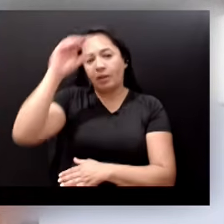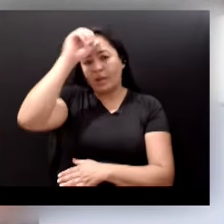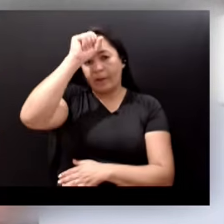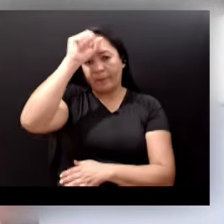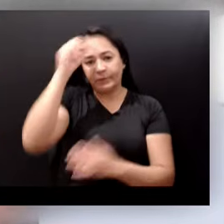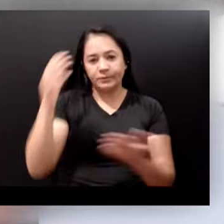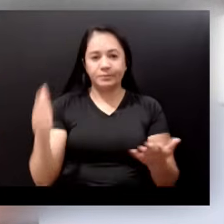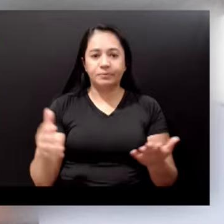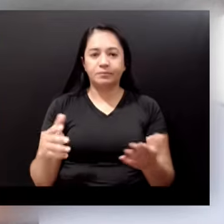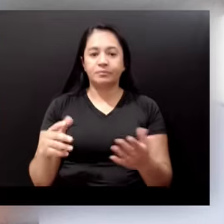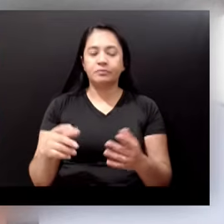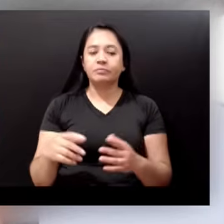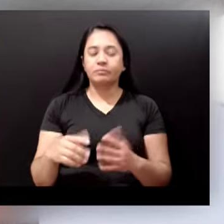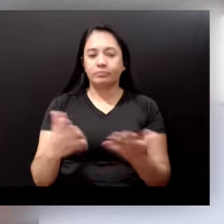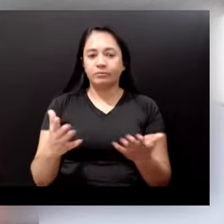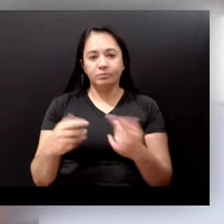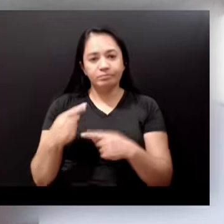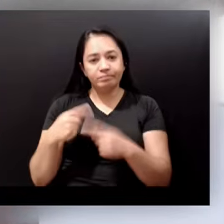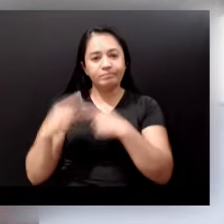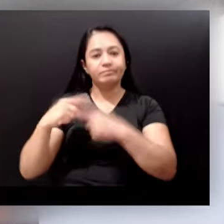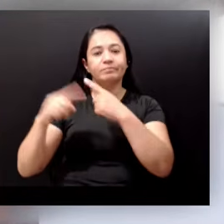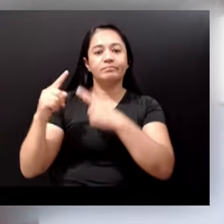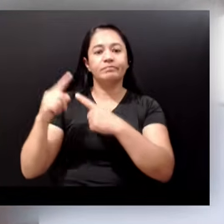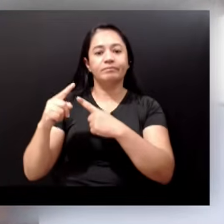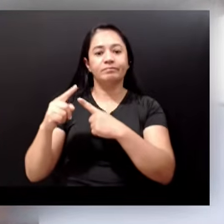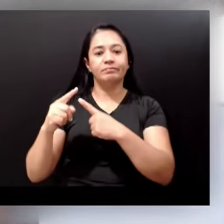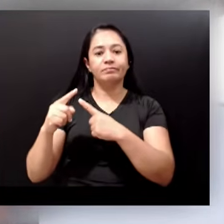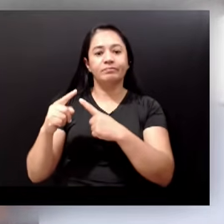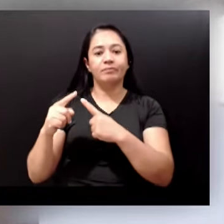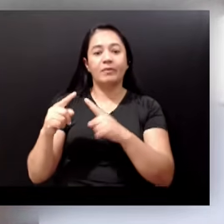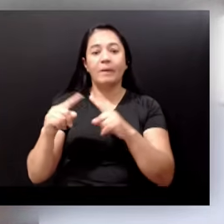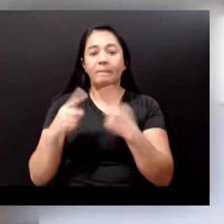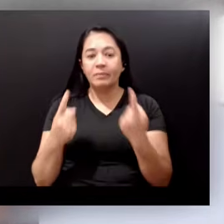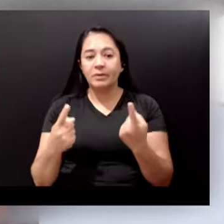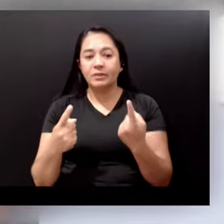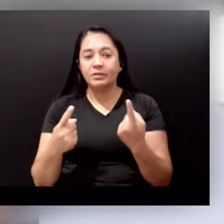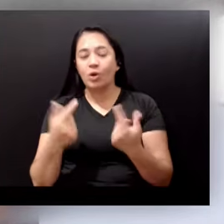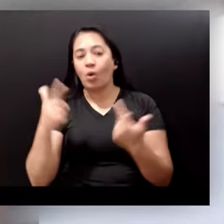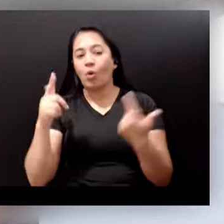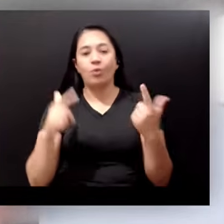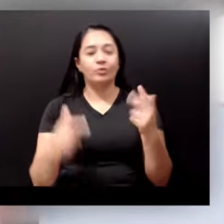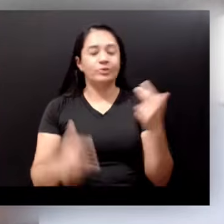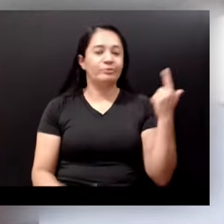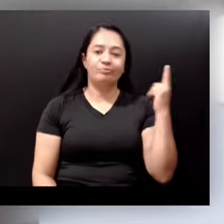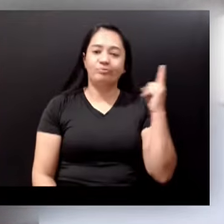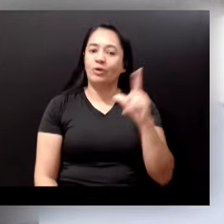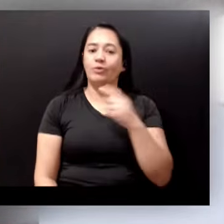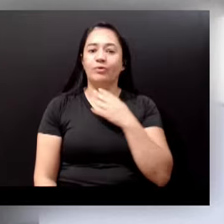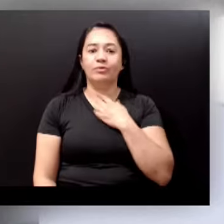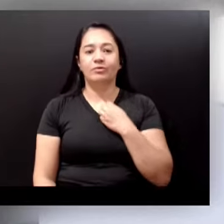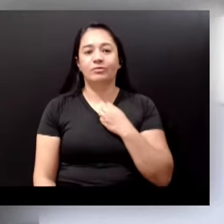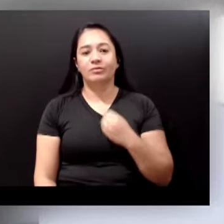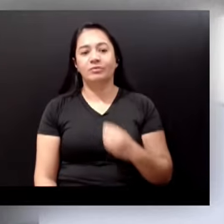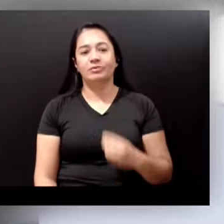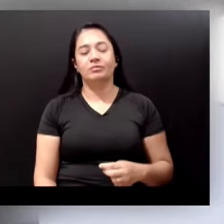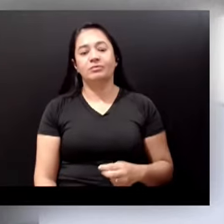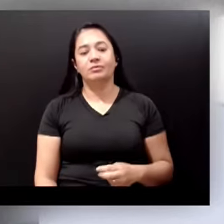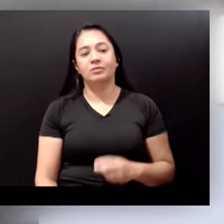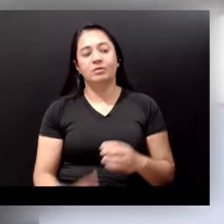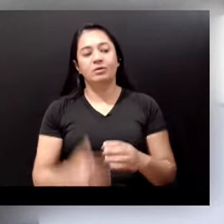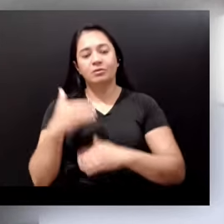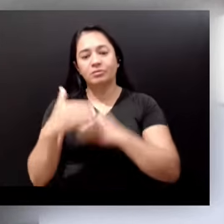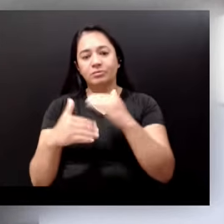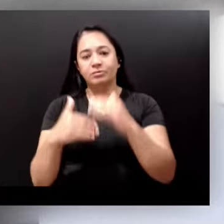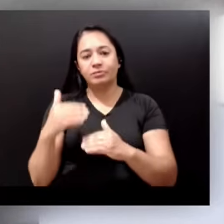acaba superando e resolvendo. Mas muitas não conseguem, né? Muitas pessoas passam aí pelo período da infância,